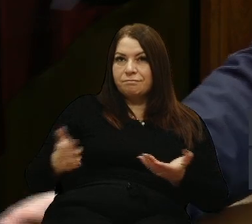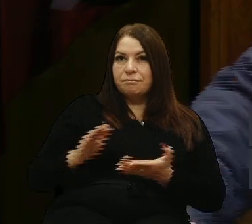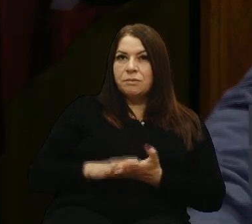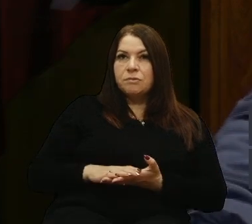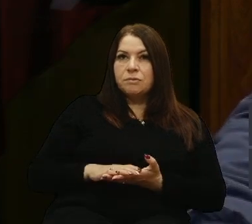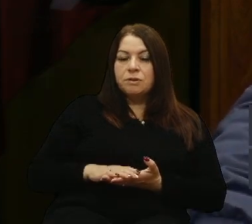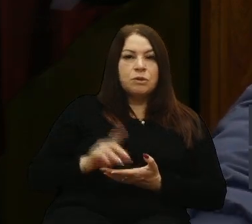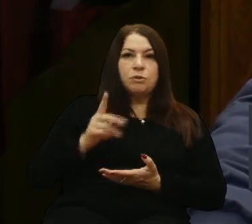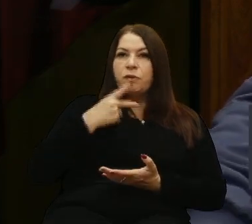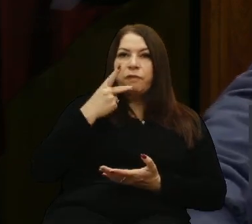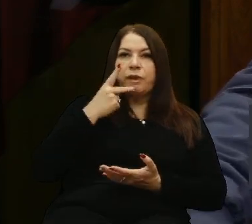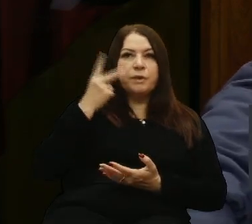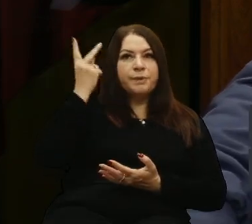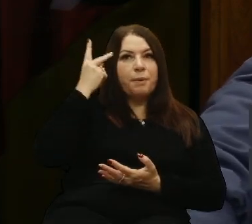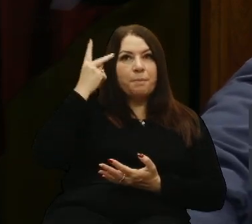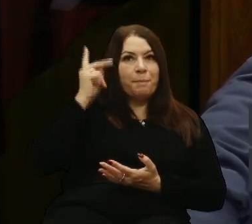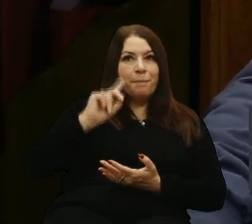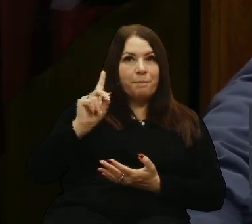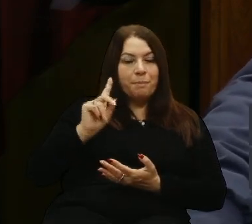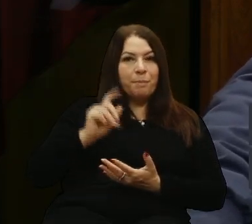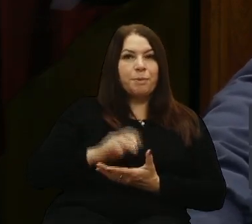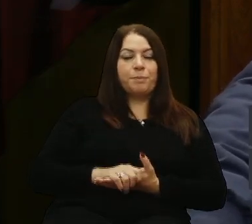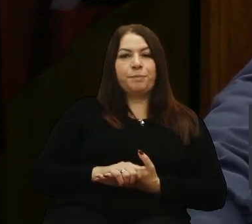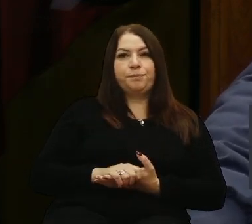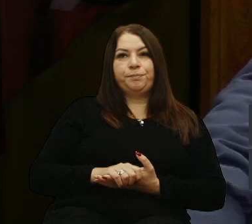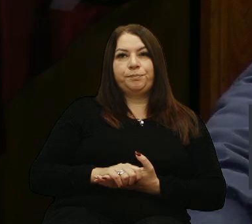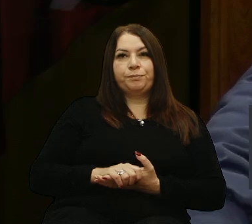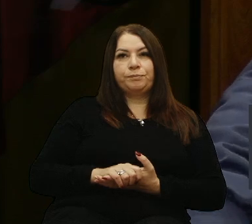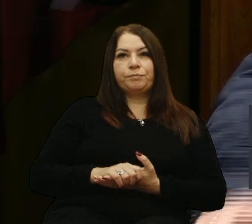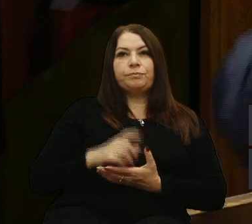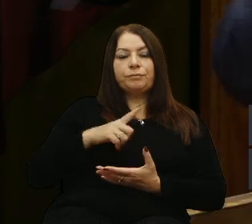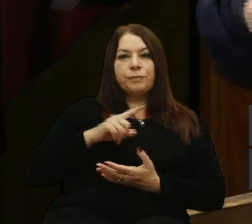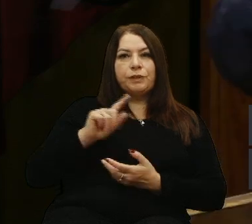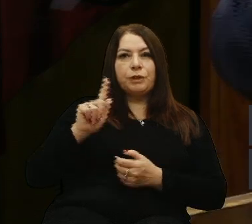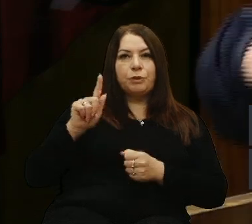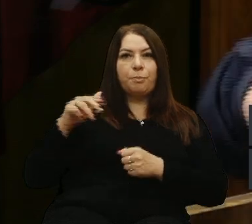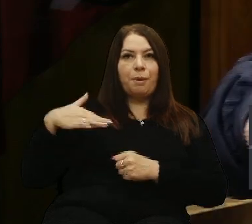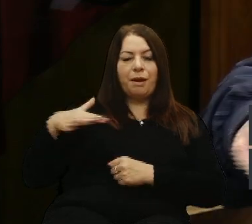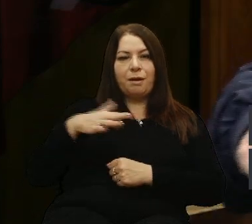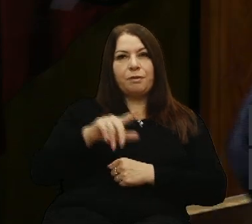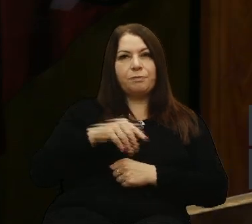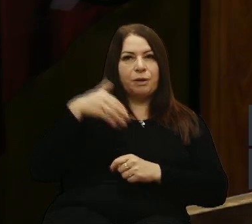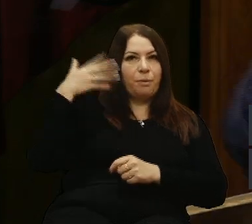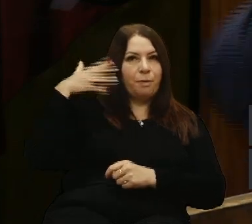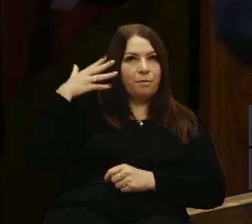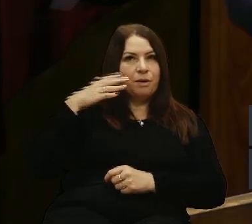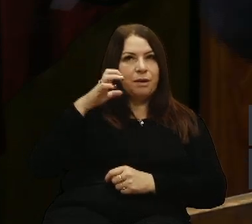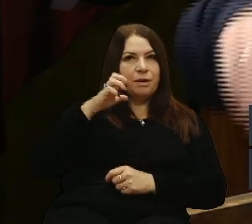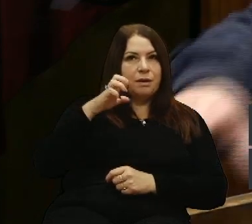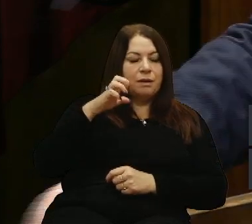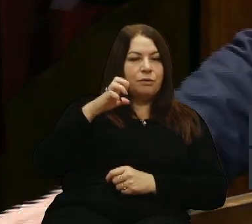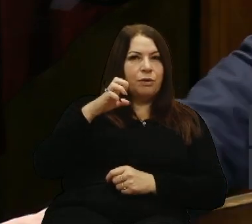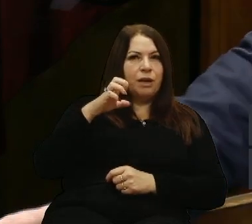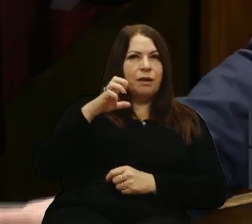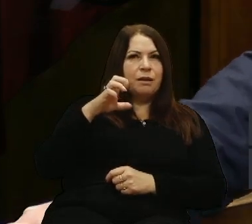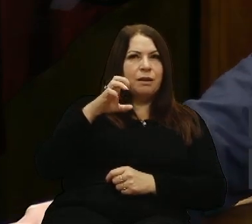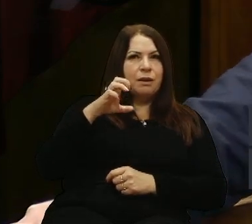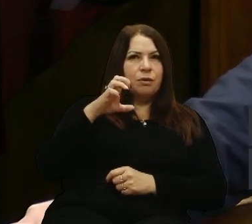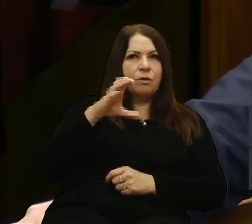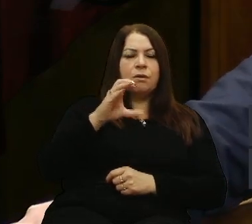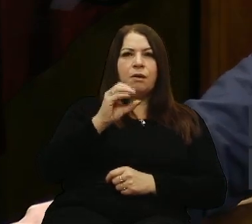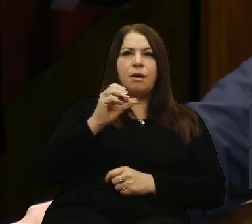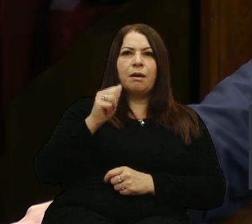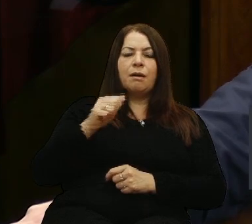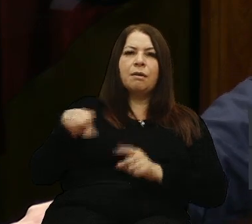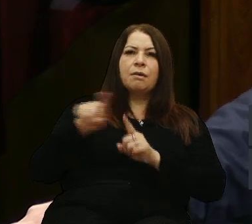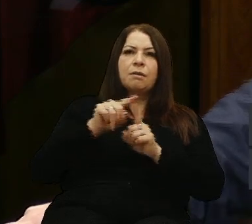gente não está tratando de São Paulo. Eu tive em Galópolis, e fico dando palestra sobre o ECA digital nas escolas. Eu tive em